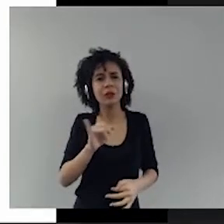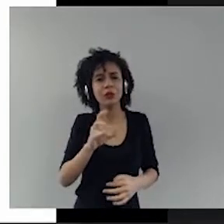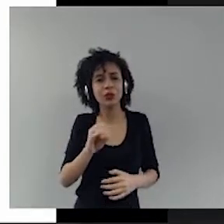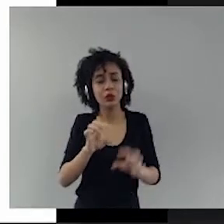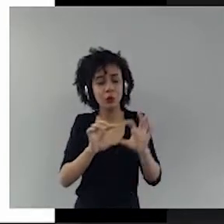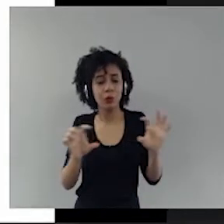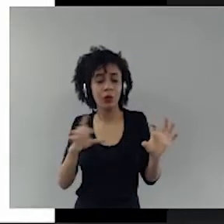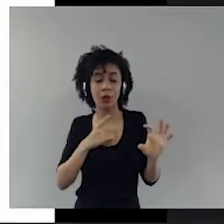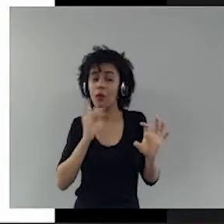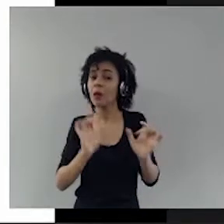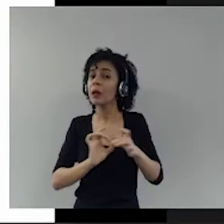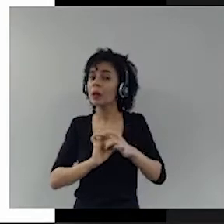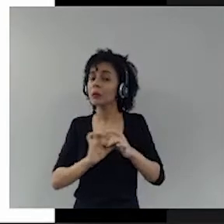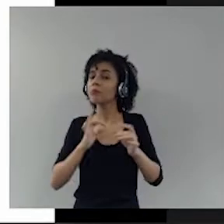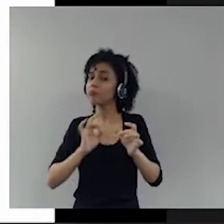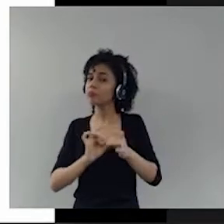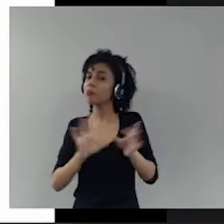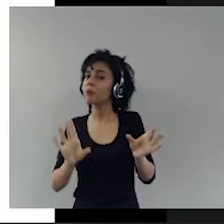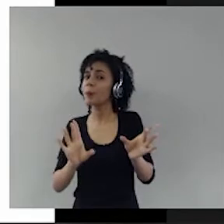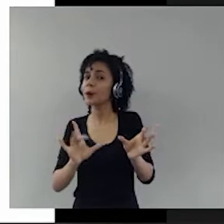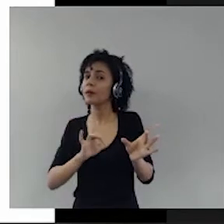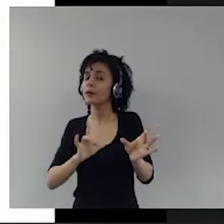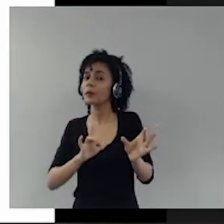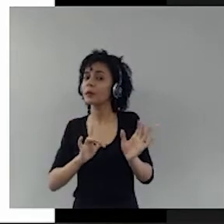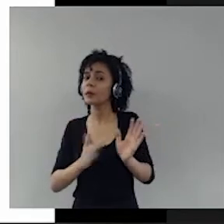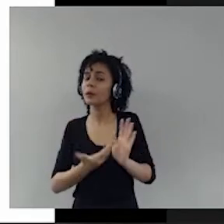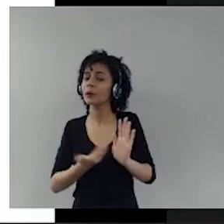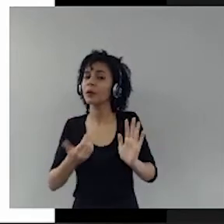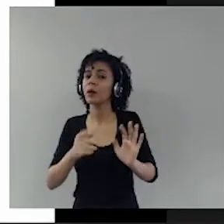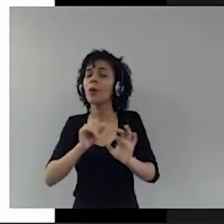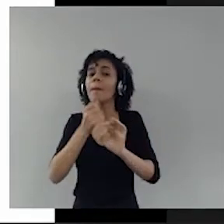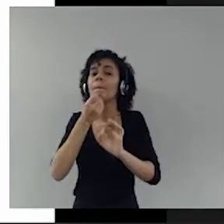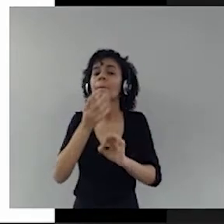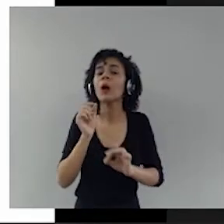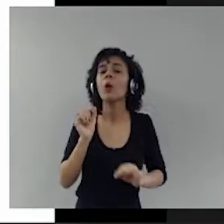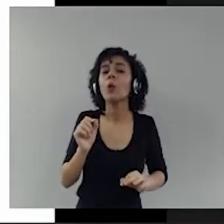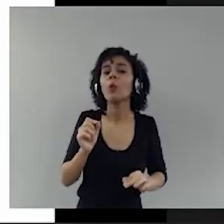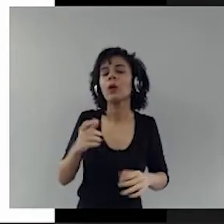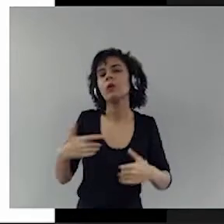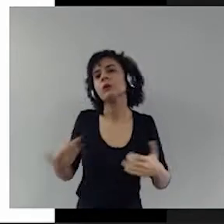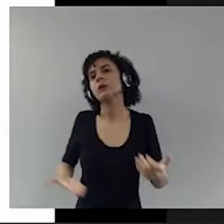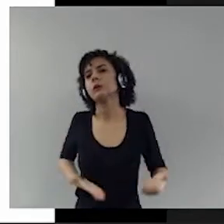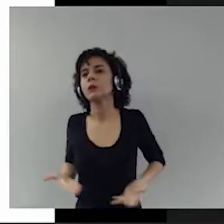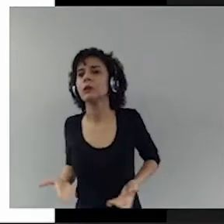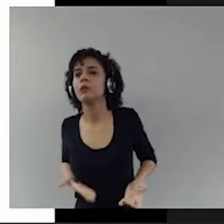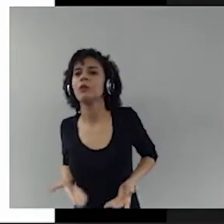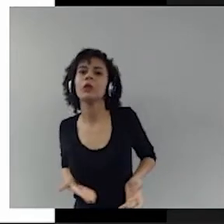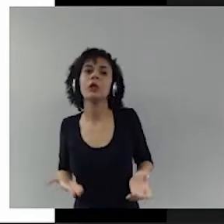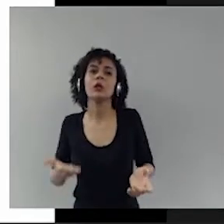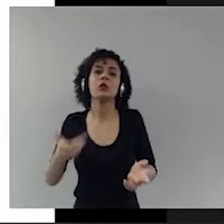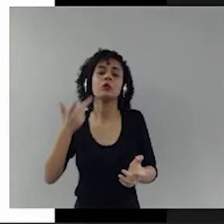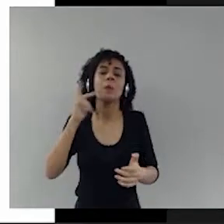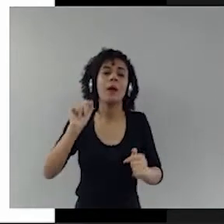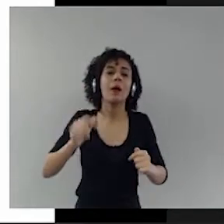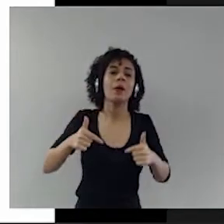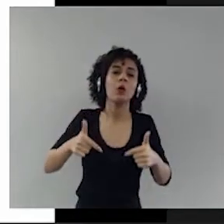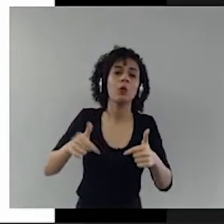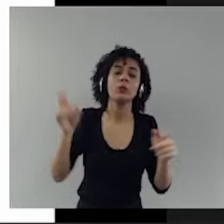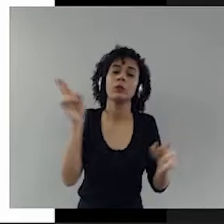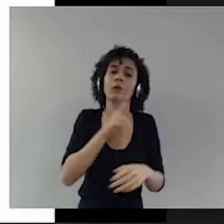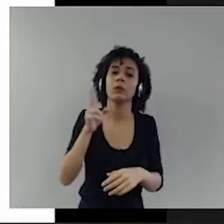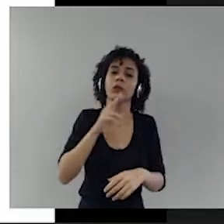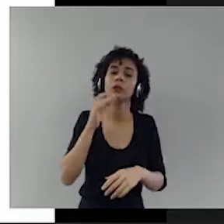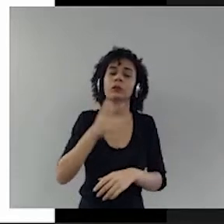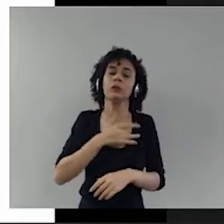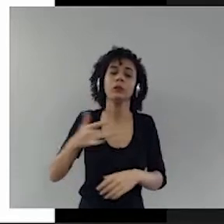prevendo a dispensa de licitação para aquisição de bens e insumos e serviços para o enfrentamento da